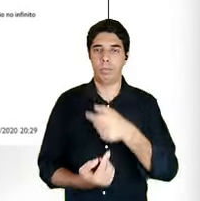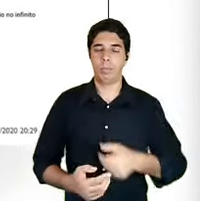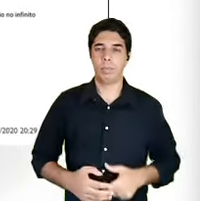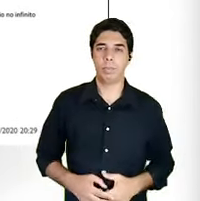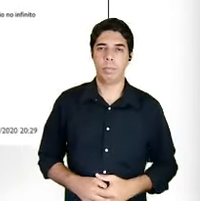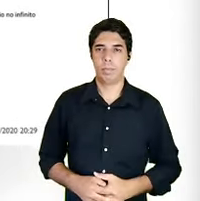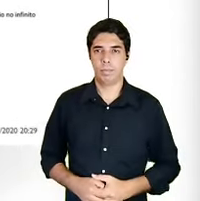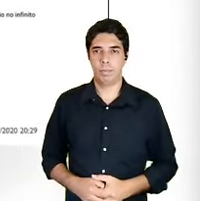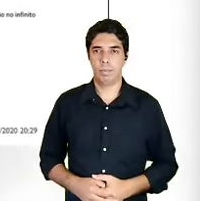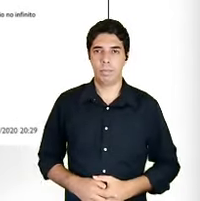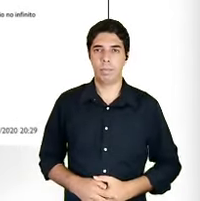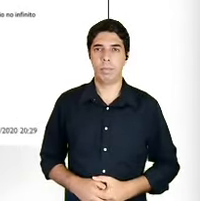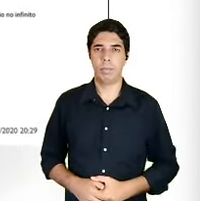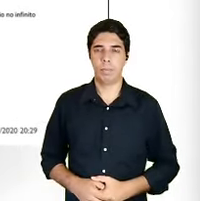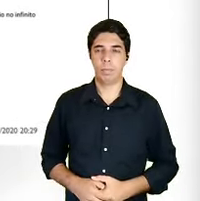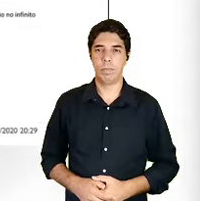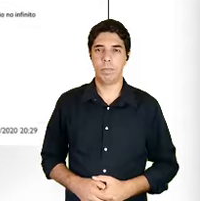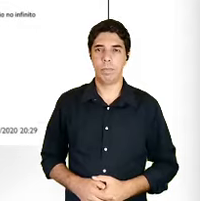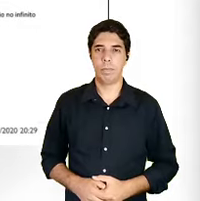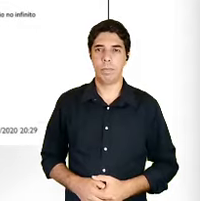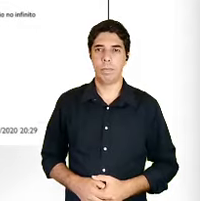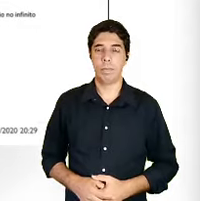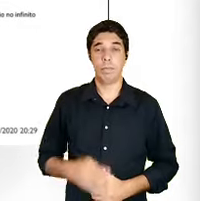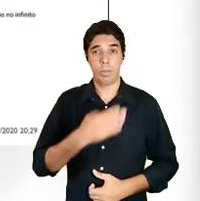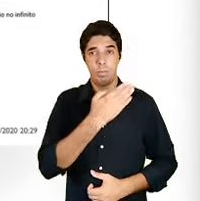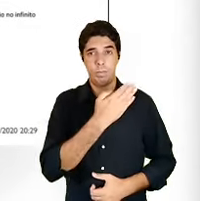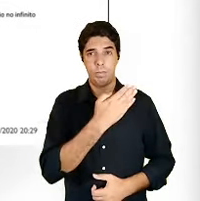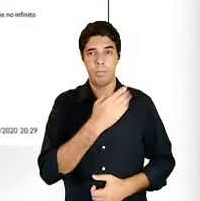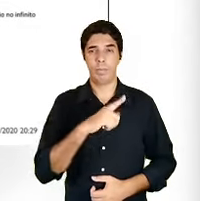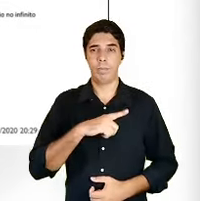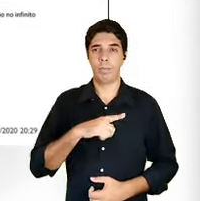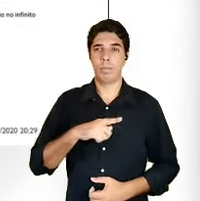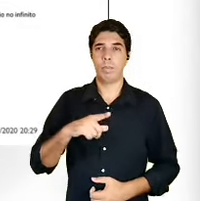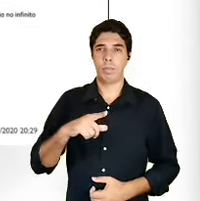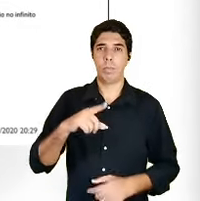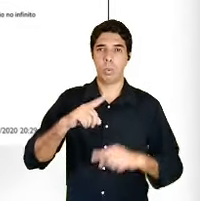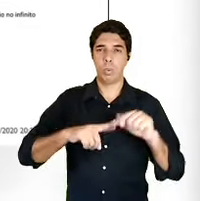E aqui nós temos os objetos